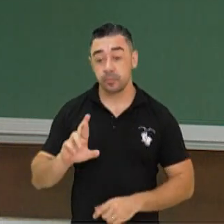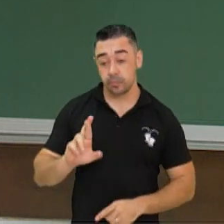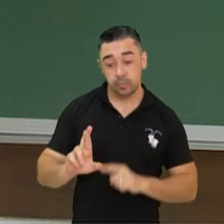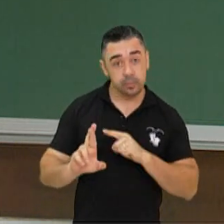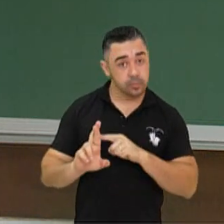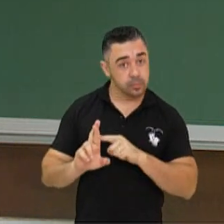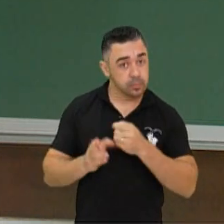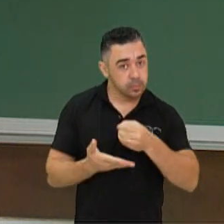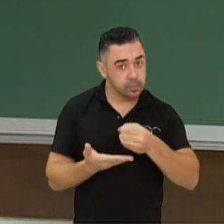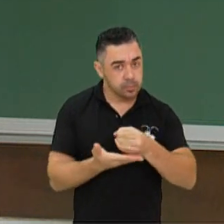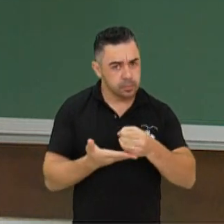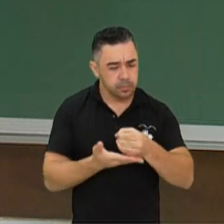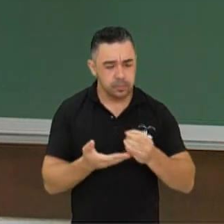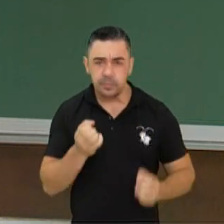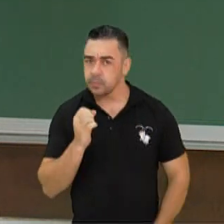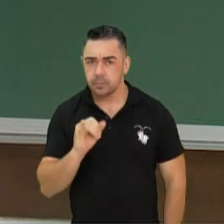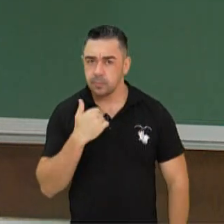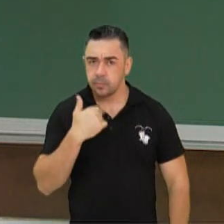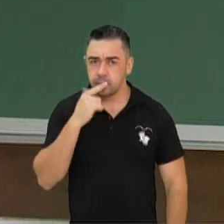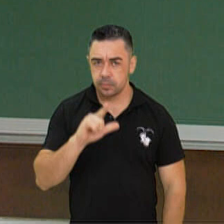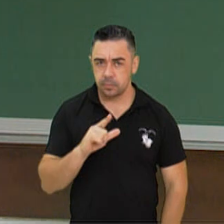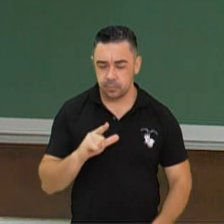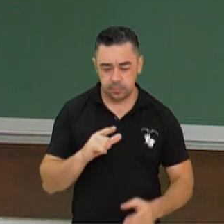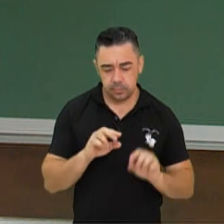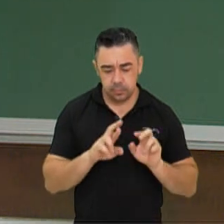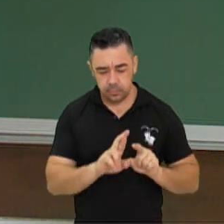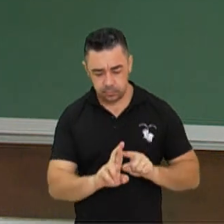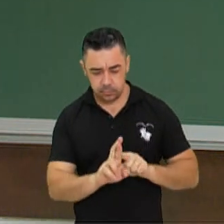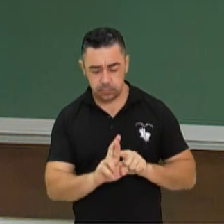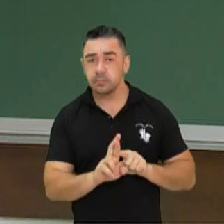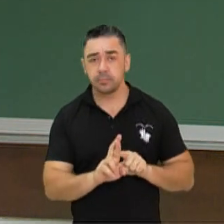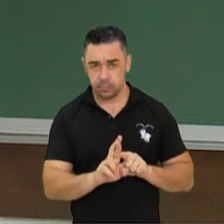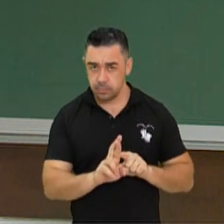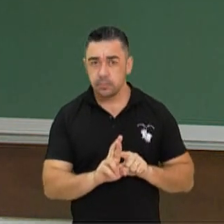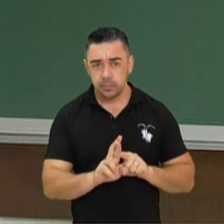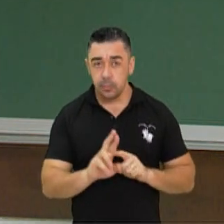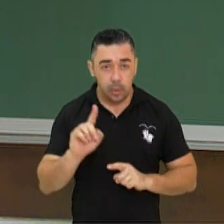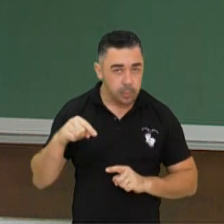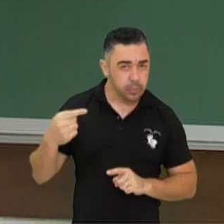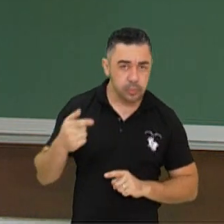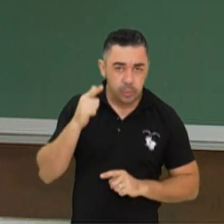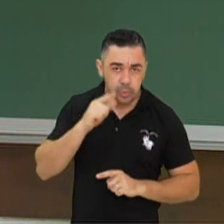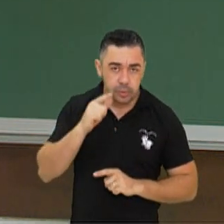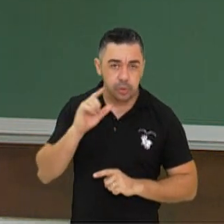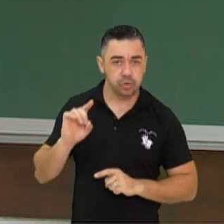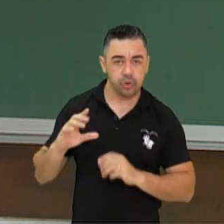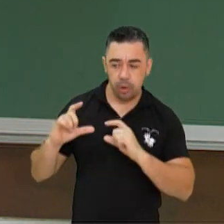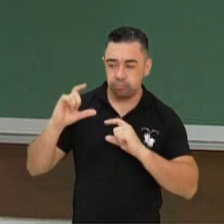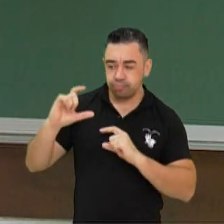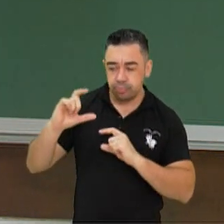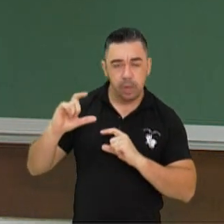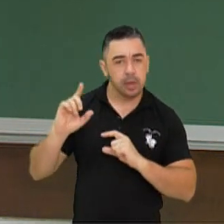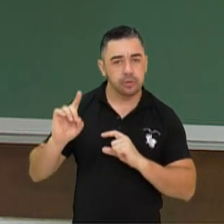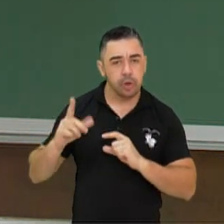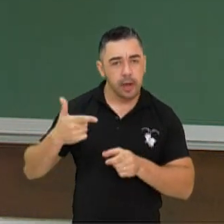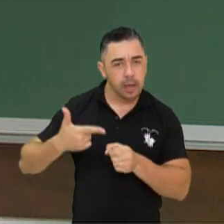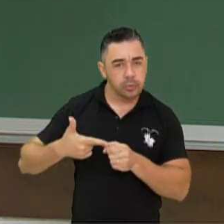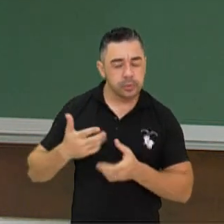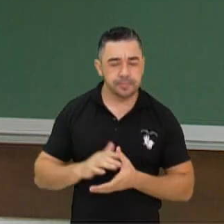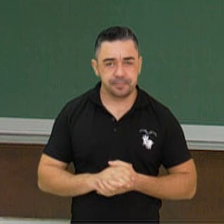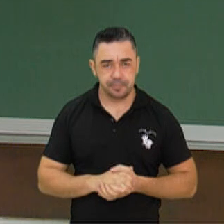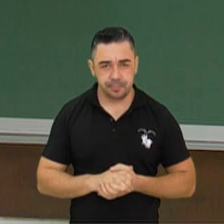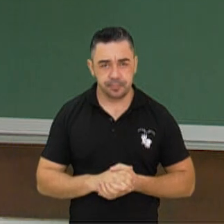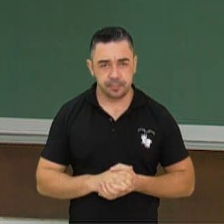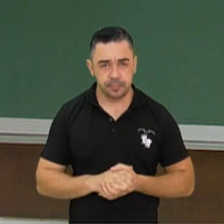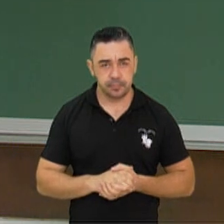base, porque se eu não conseguir calcular o raio da base, depois eu não consigo calcular o raio do cilindro que só tem o volume da gasolina.